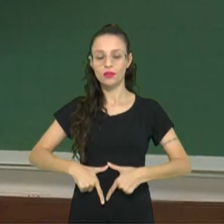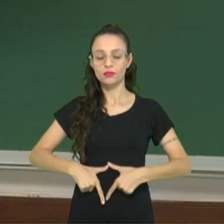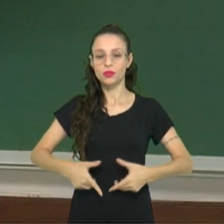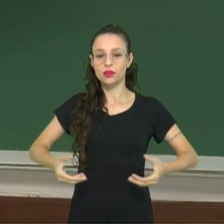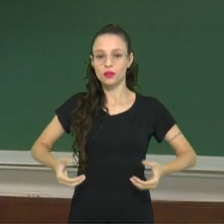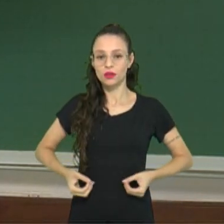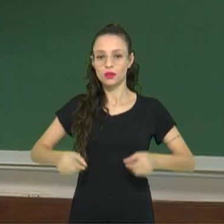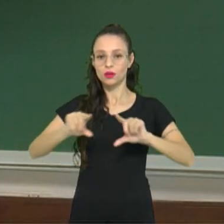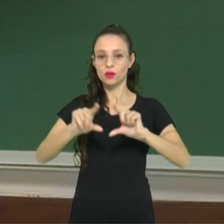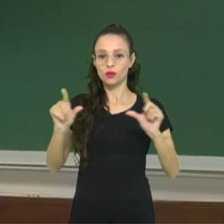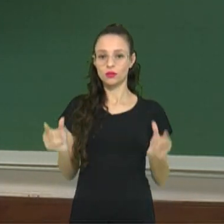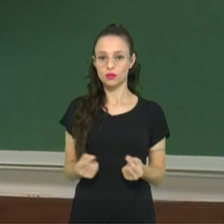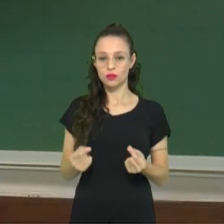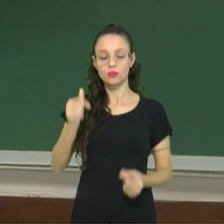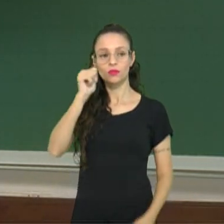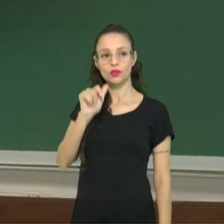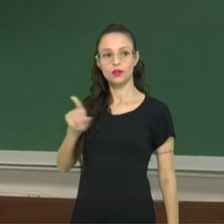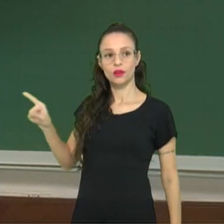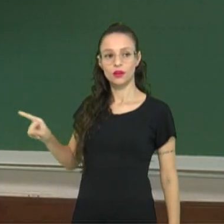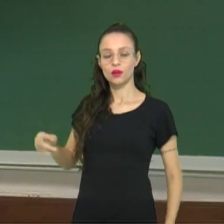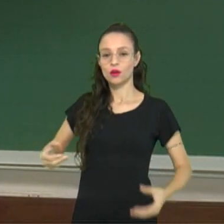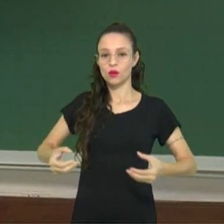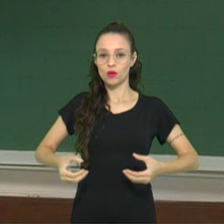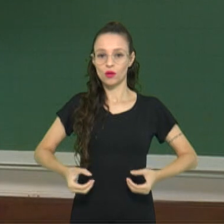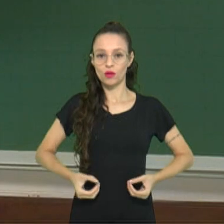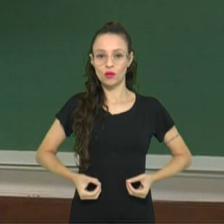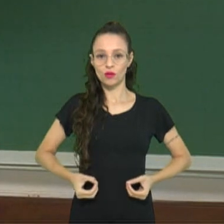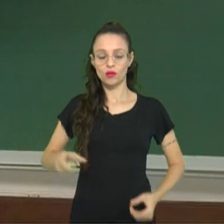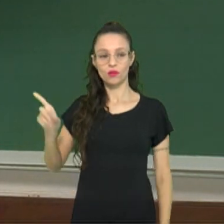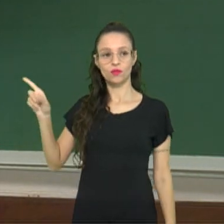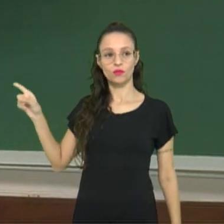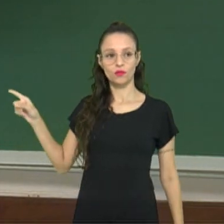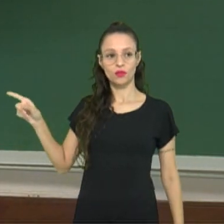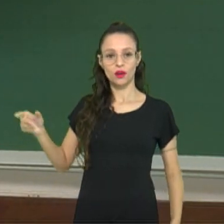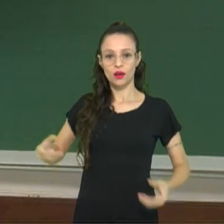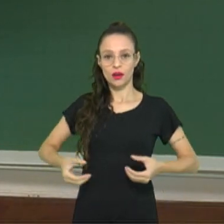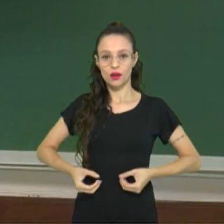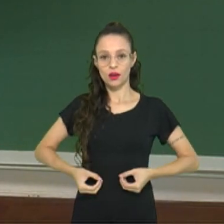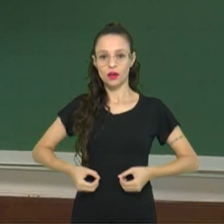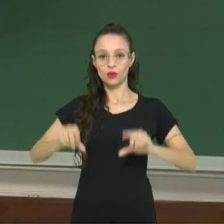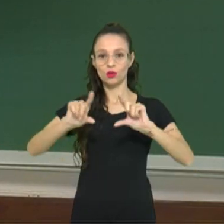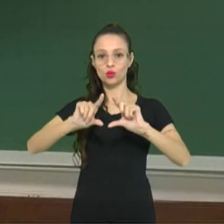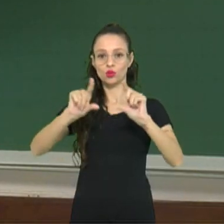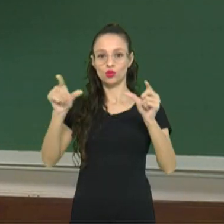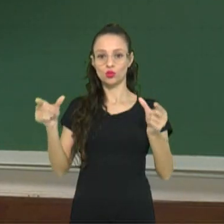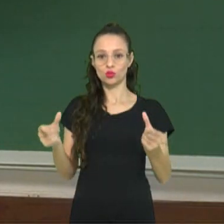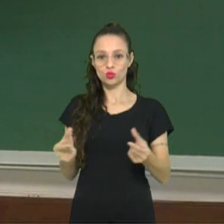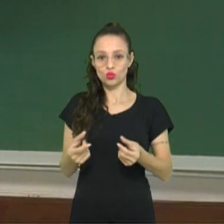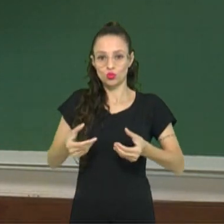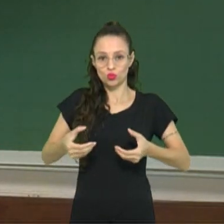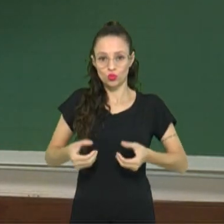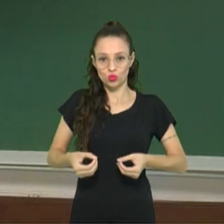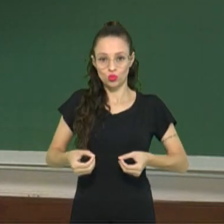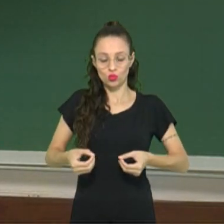feminino, o ovário, aí nós temos a tuba uterina, temos aqui a parede